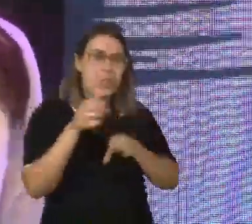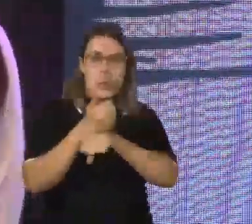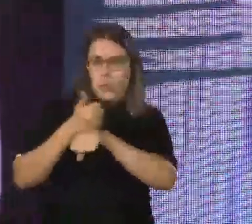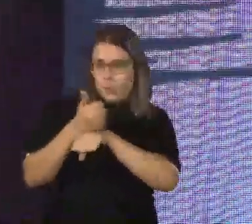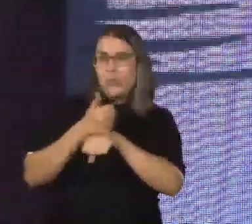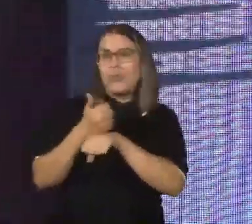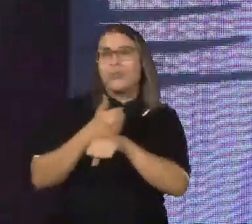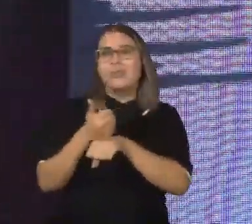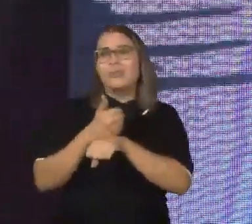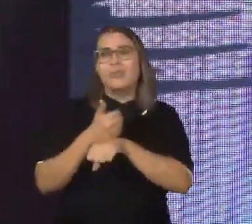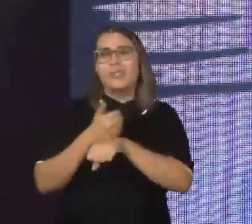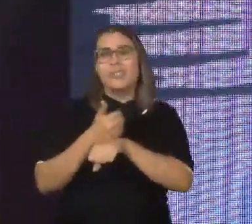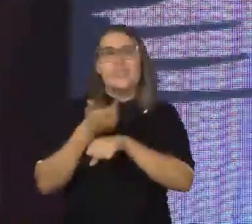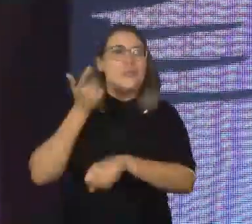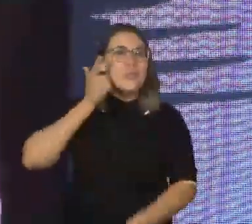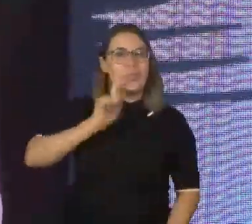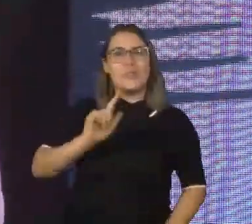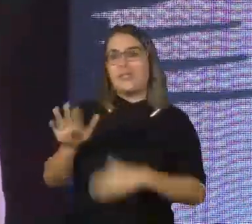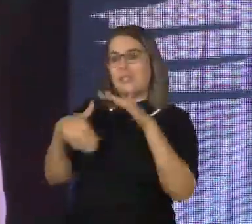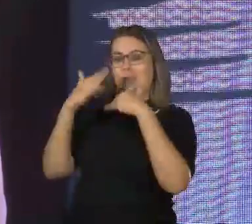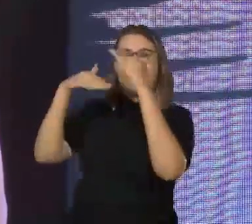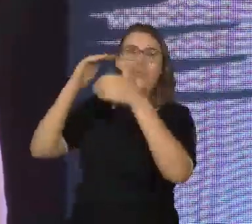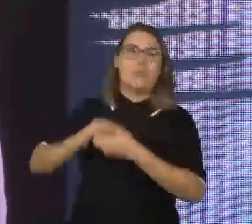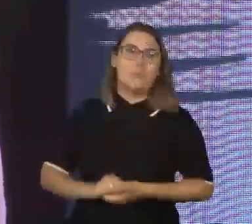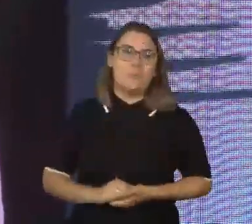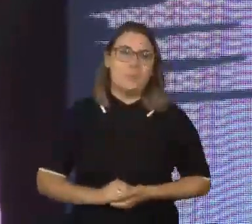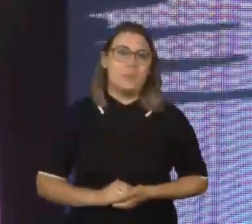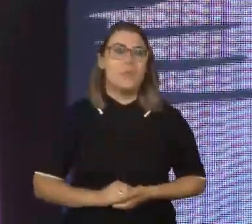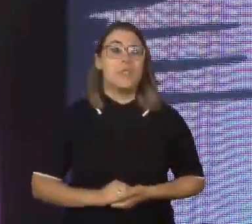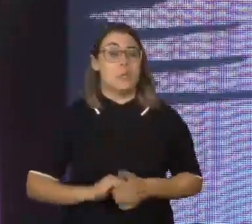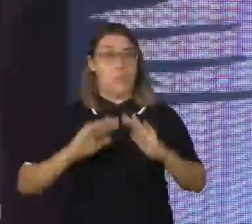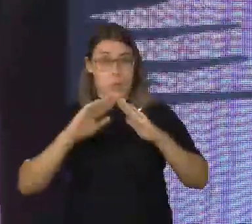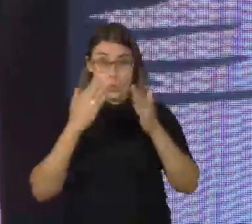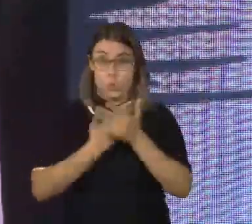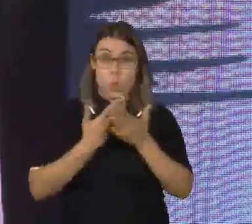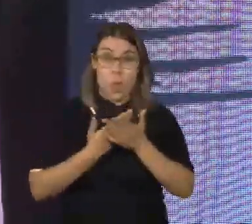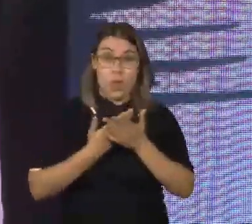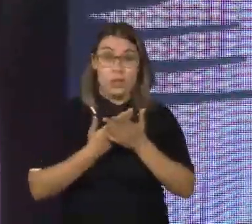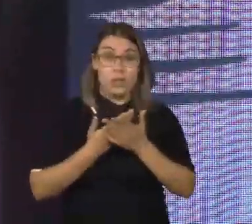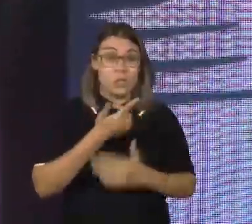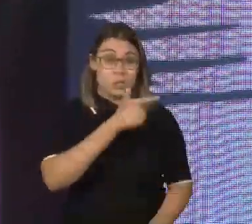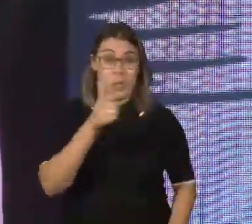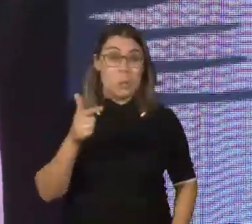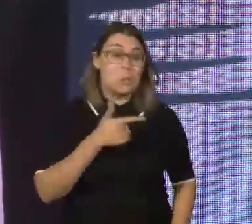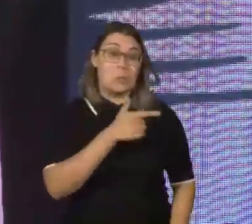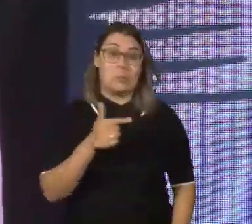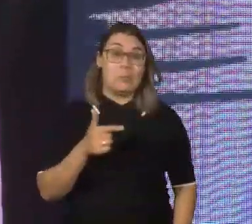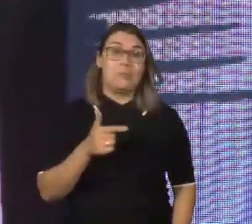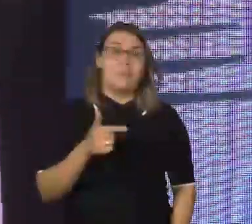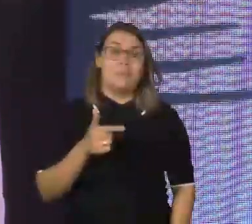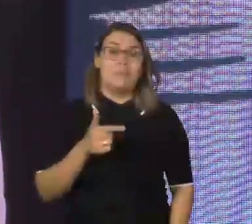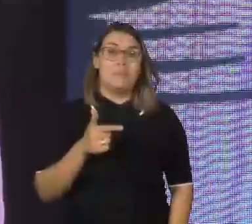profissional para que essa criança seja desenvolvida. Se uma escola não atende, novamente, eu vou repetir